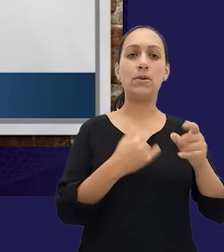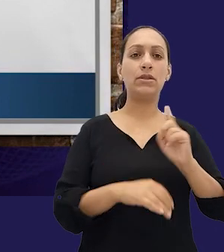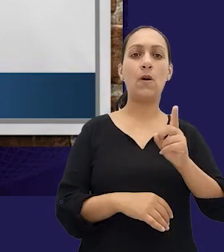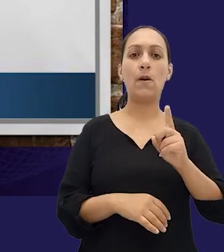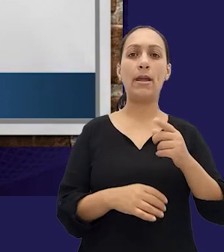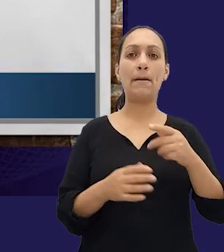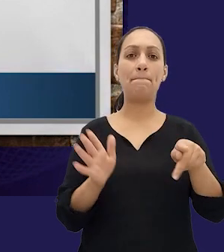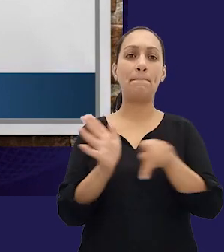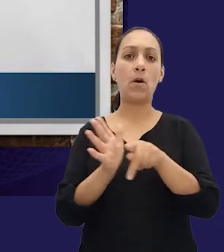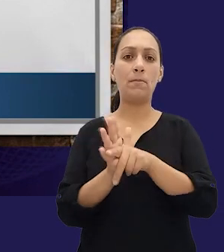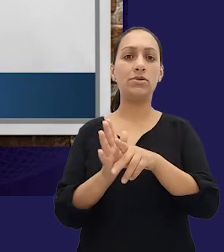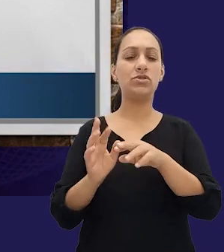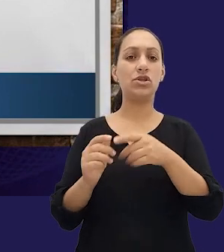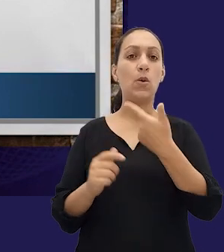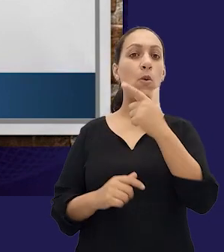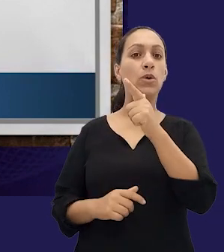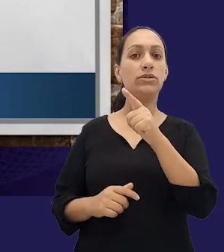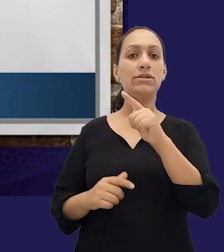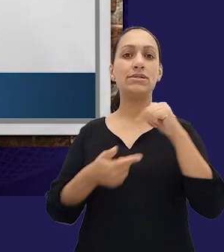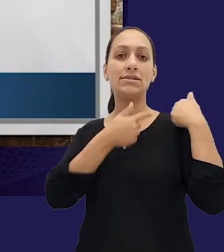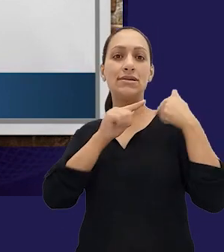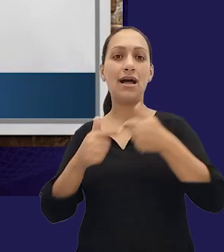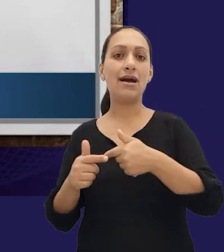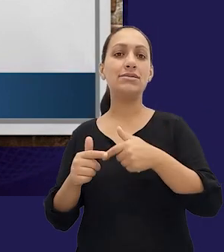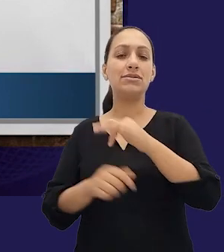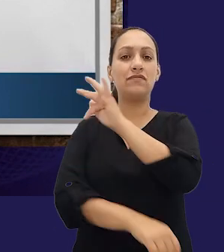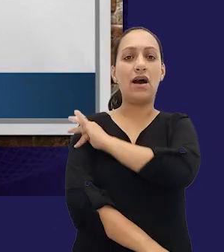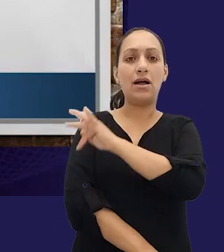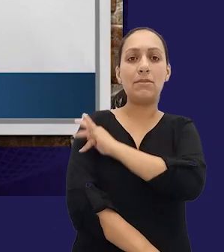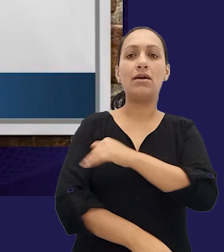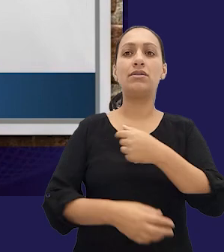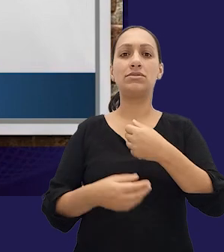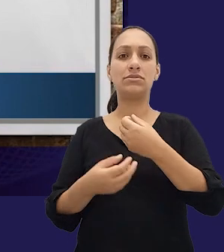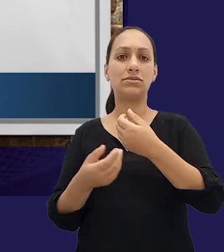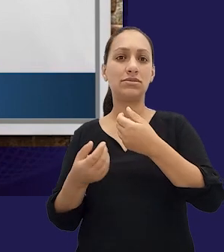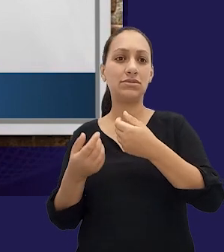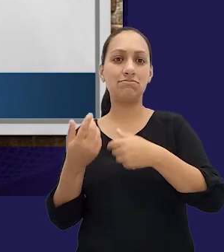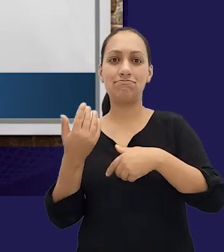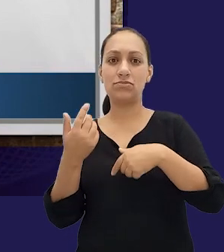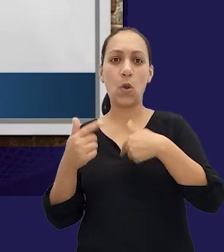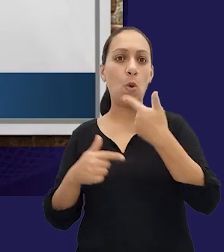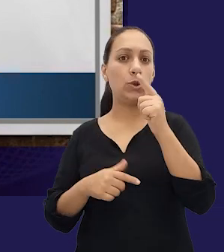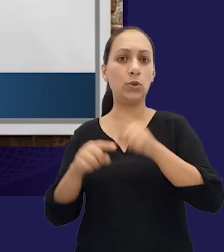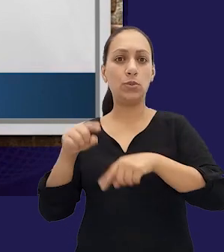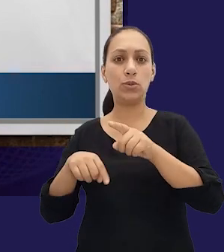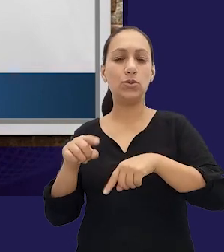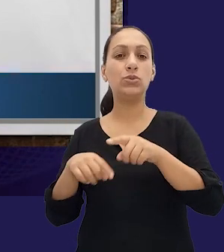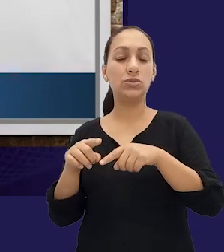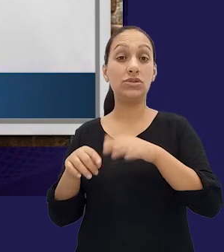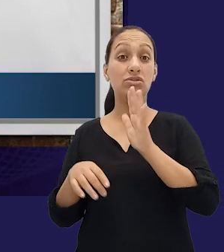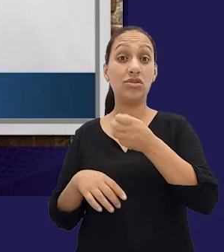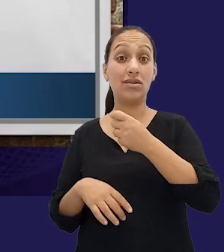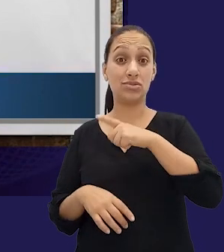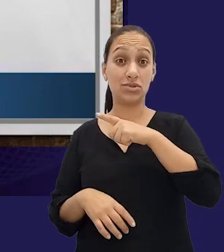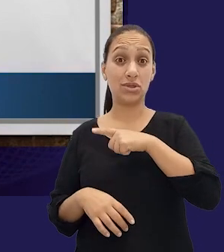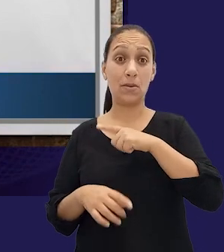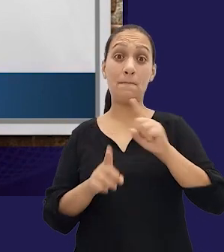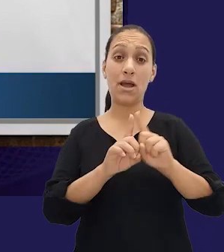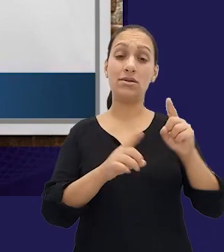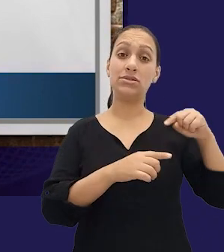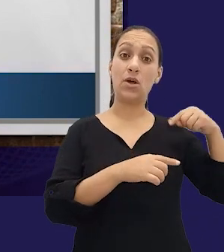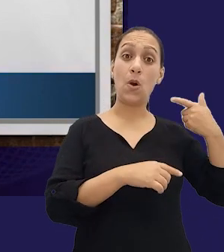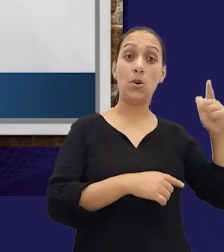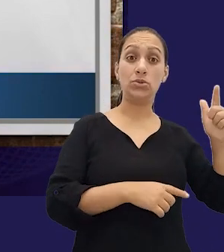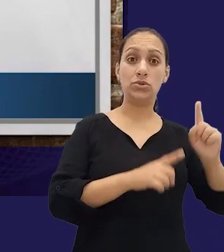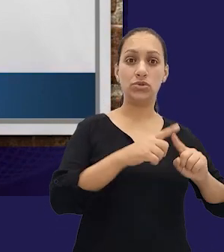ou classes de medicamentos já conhecidos. Eles eram compostos, na verdade, por produtos derivados de